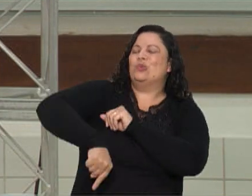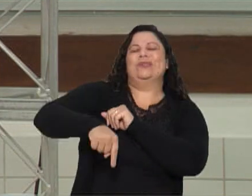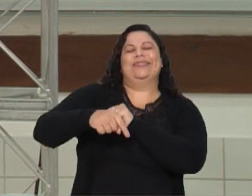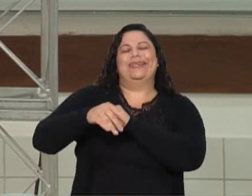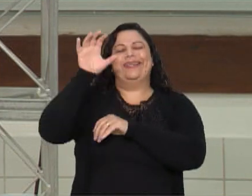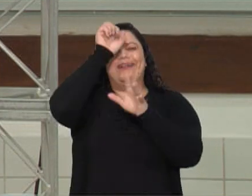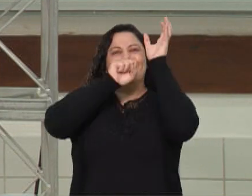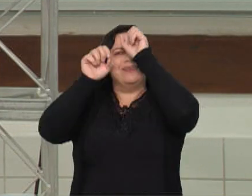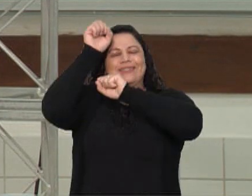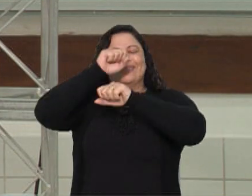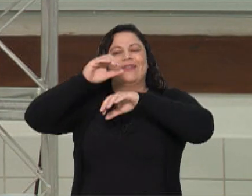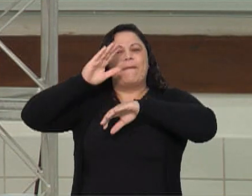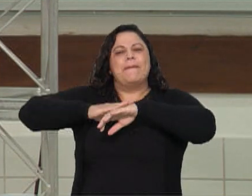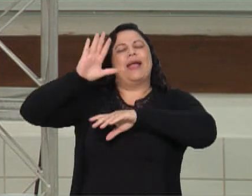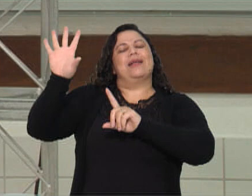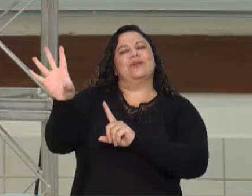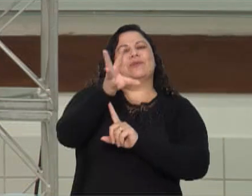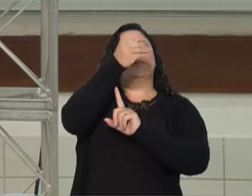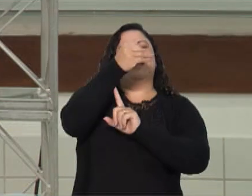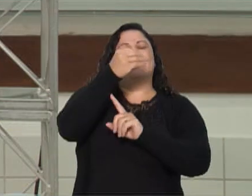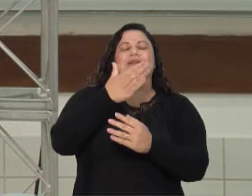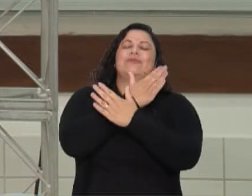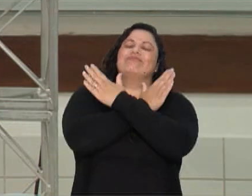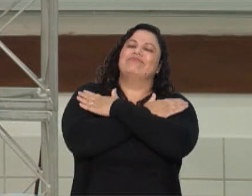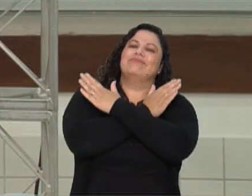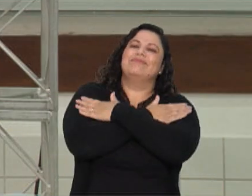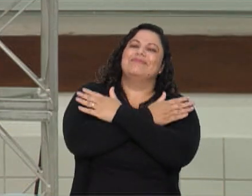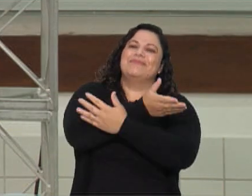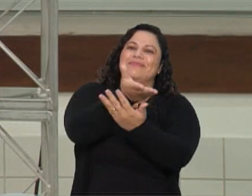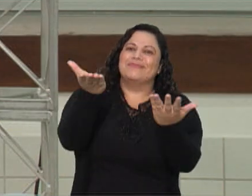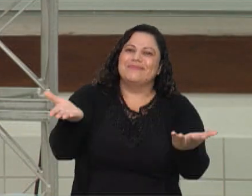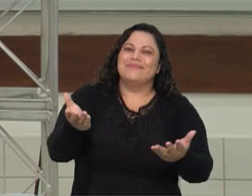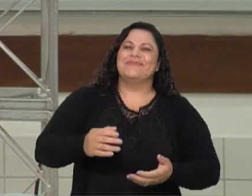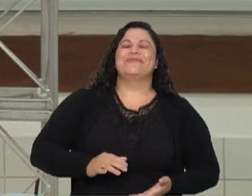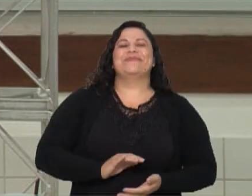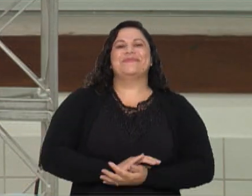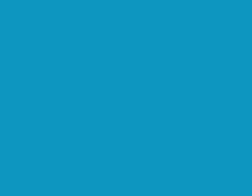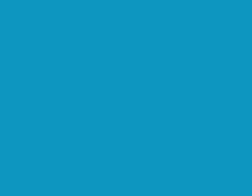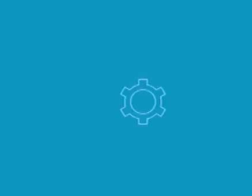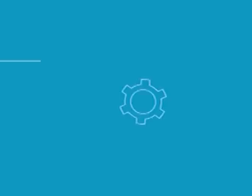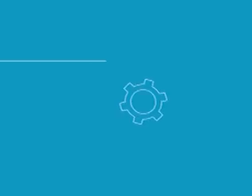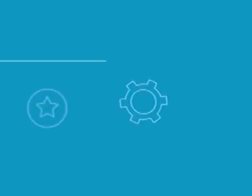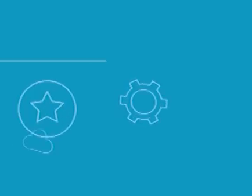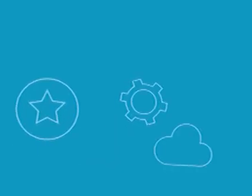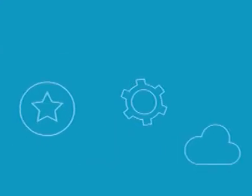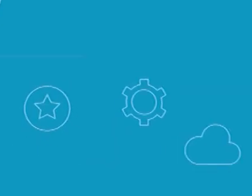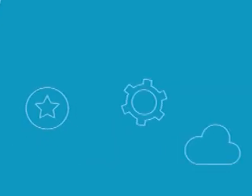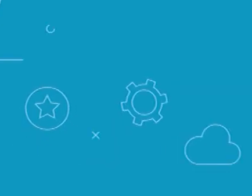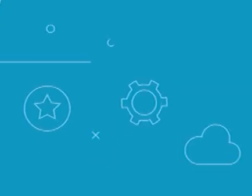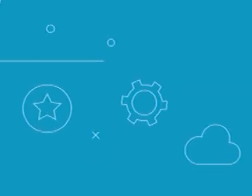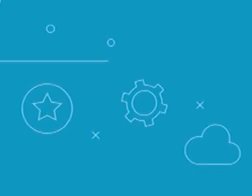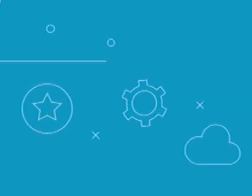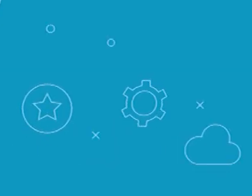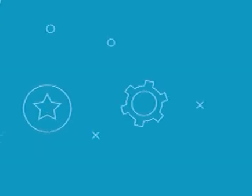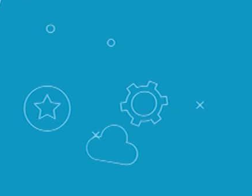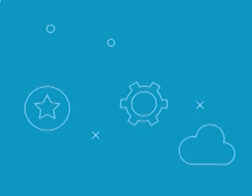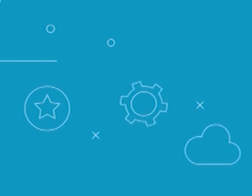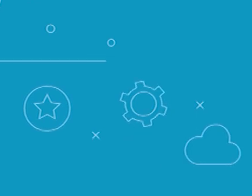sobre arte. Super abraço!